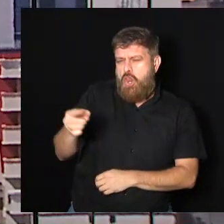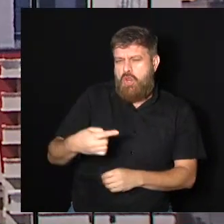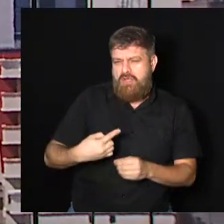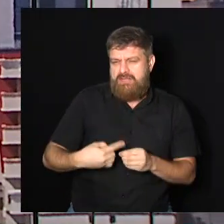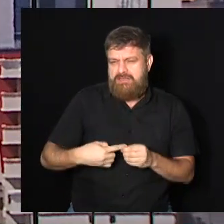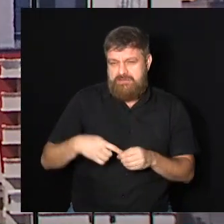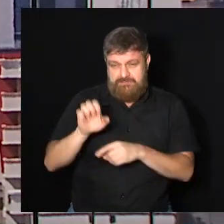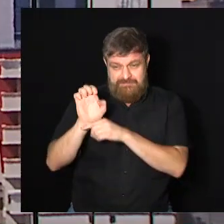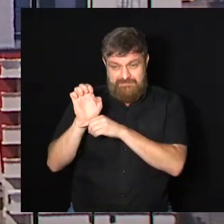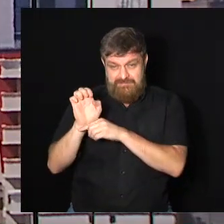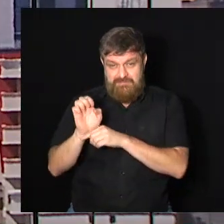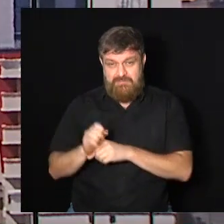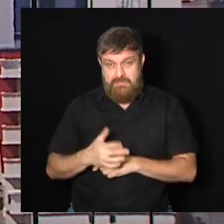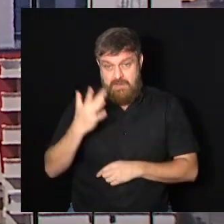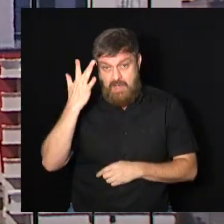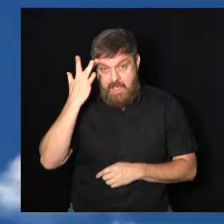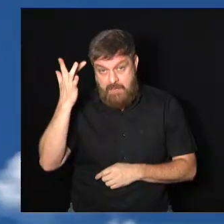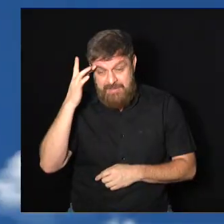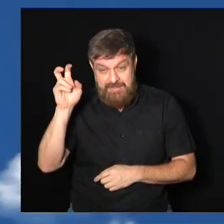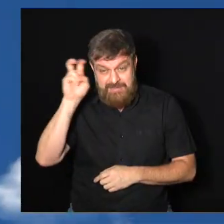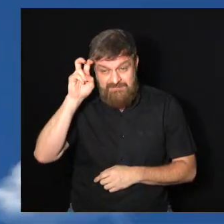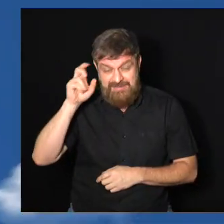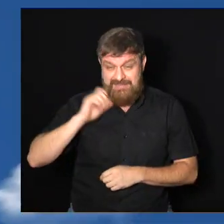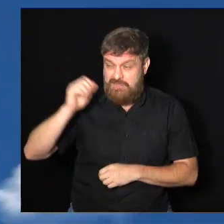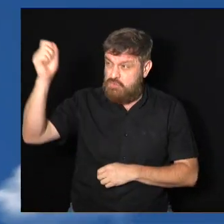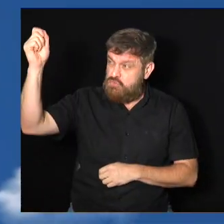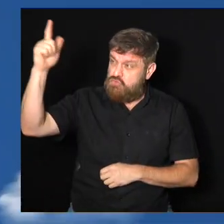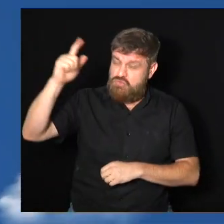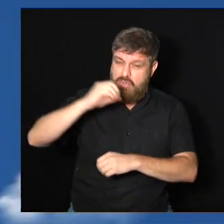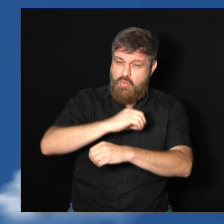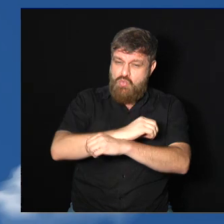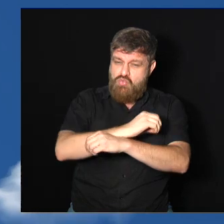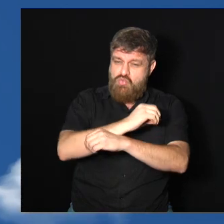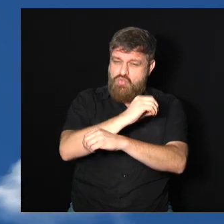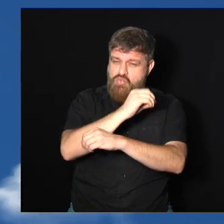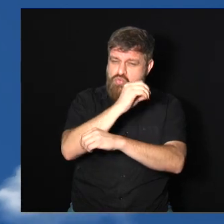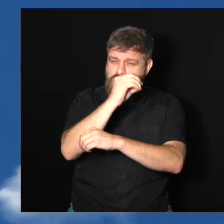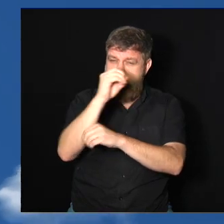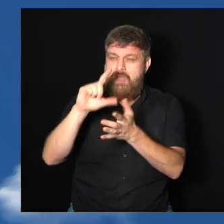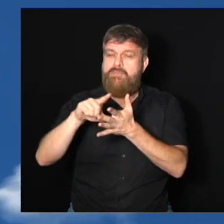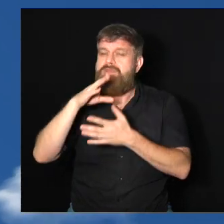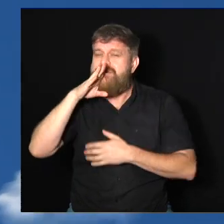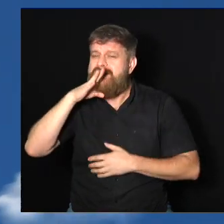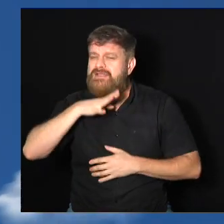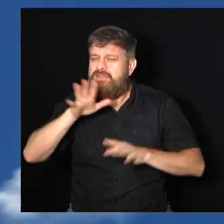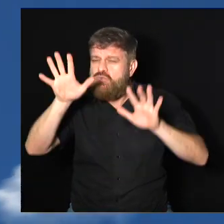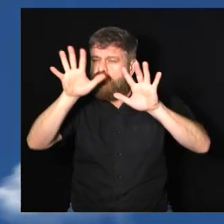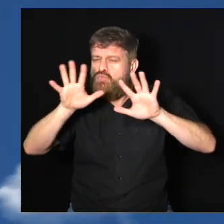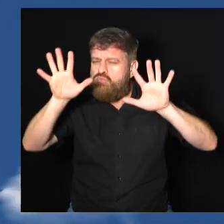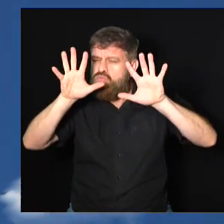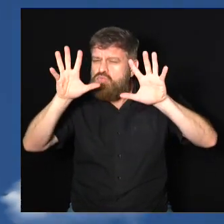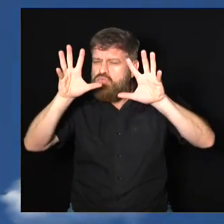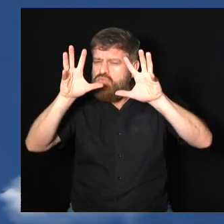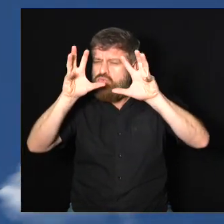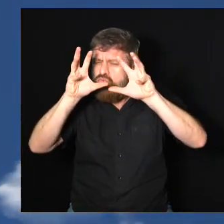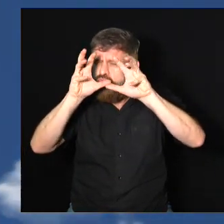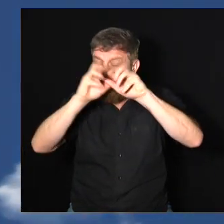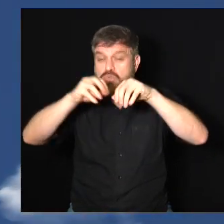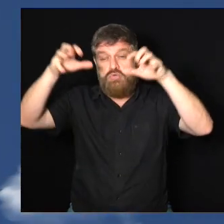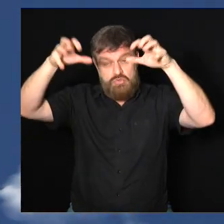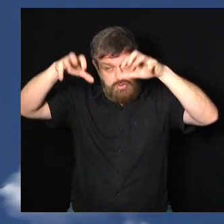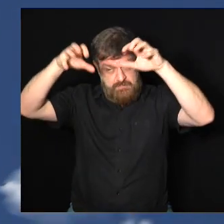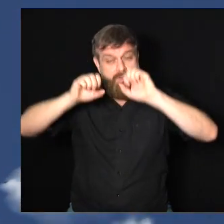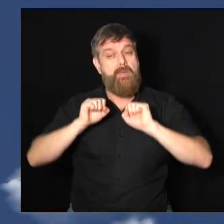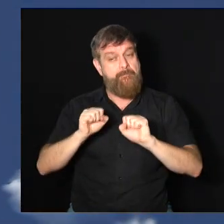aqui em Campinas, o sol aparece durante o dia, à tarde a nebulosidade aumenta e pode chover em alguns